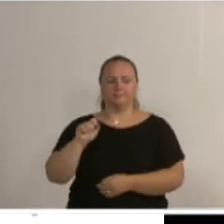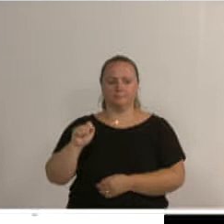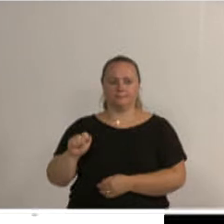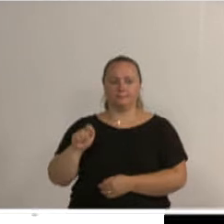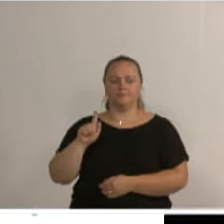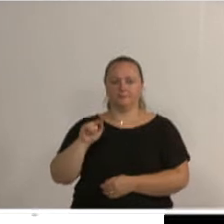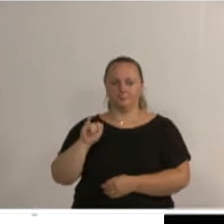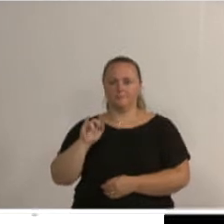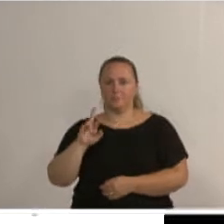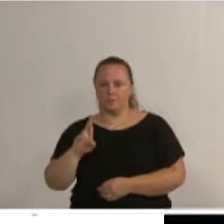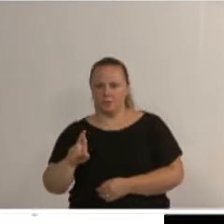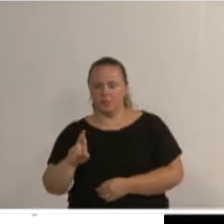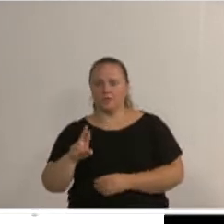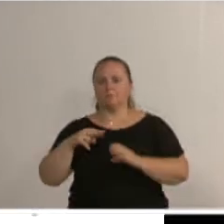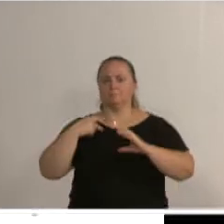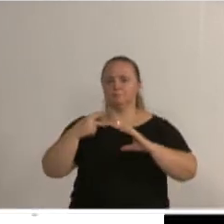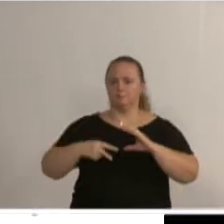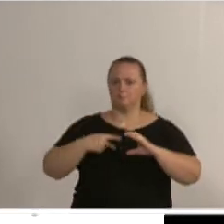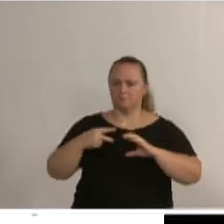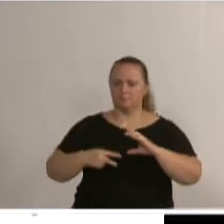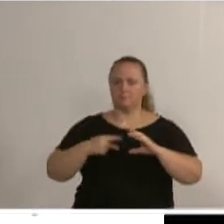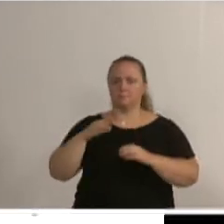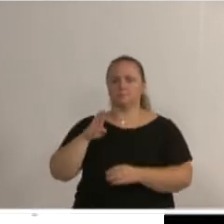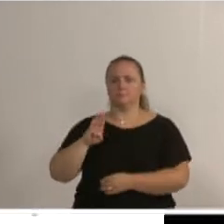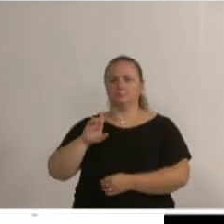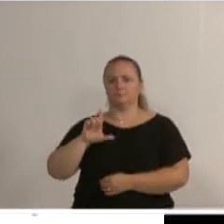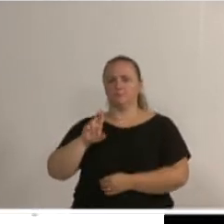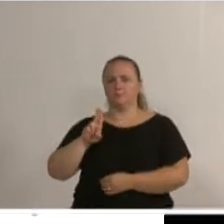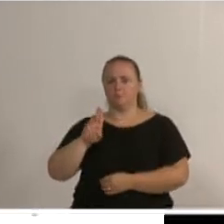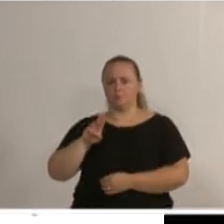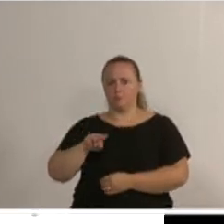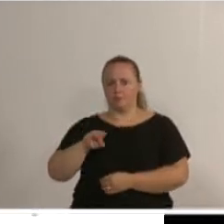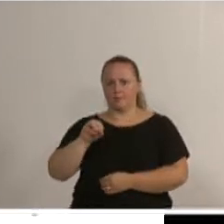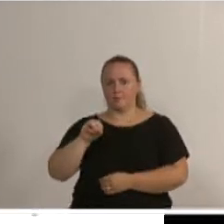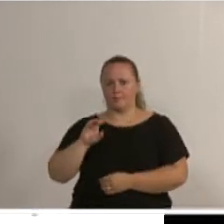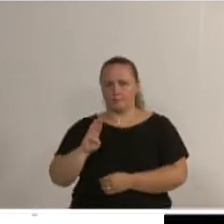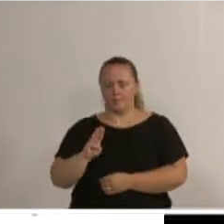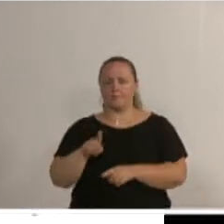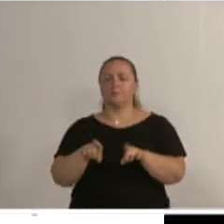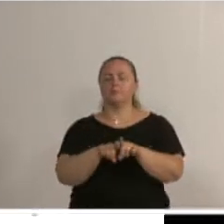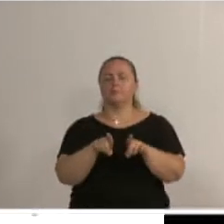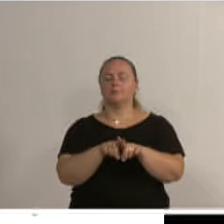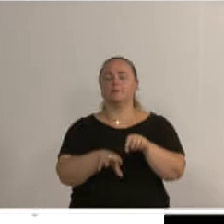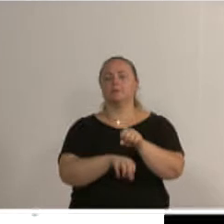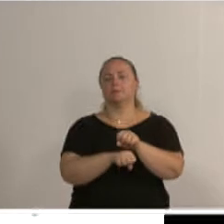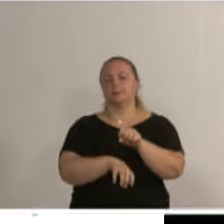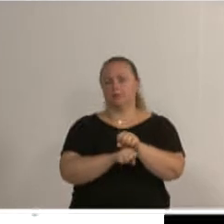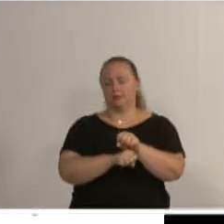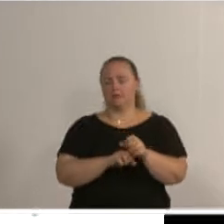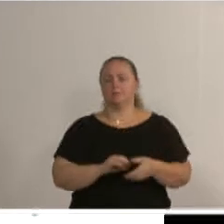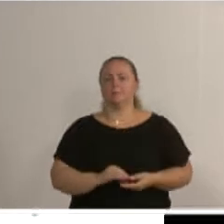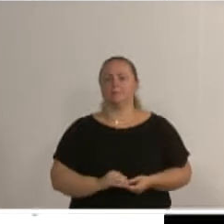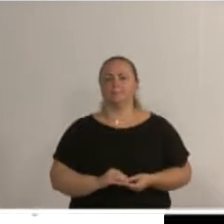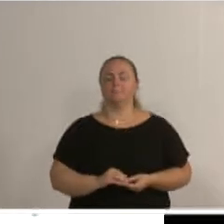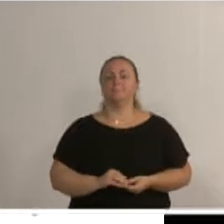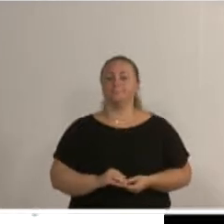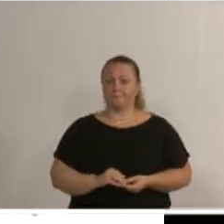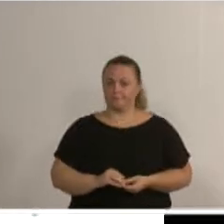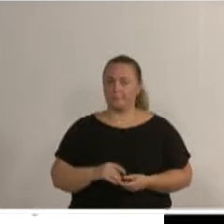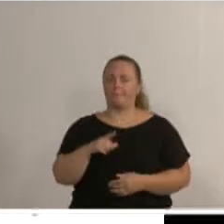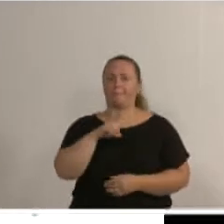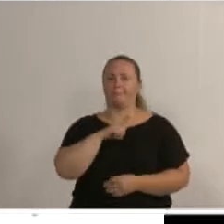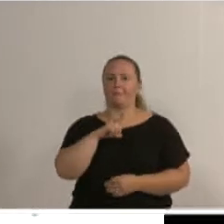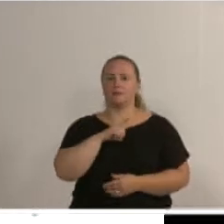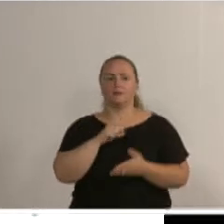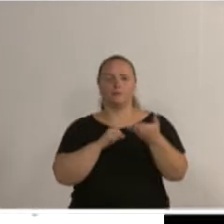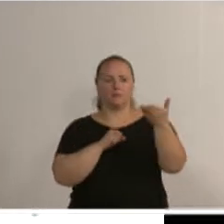dos Vereadores e o CETERB, né? Dessa comissão, então, daqui da Câmara tem o senhor Maurício, que é técnico de carreira, o